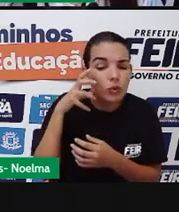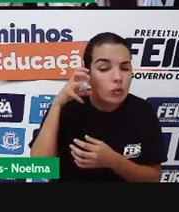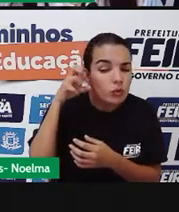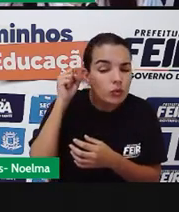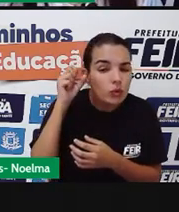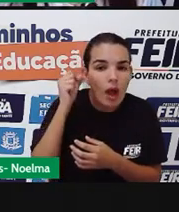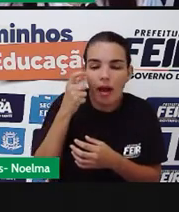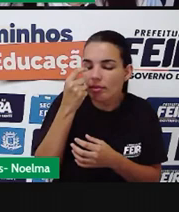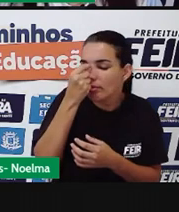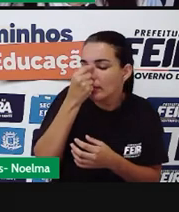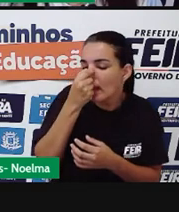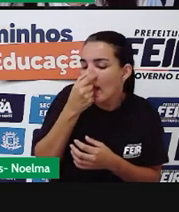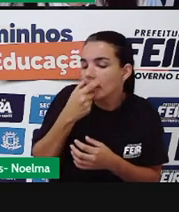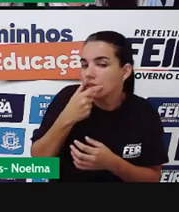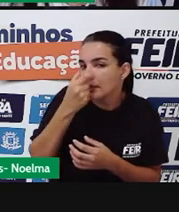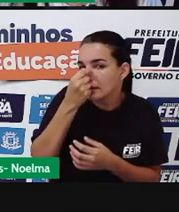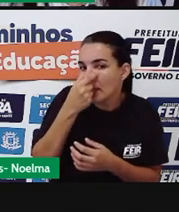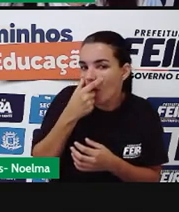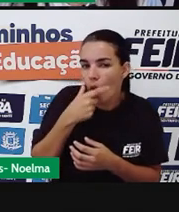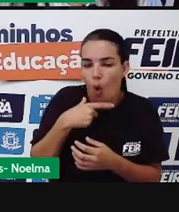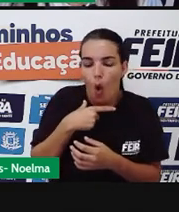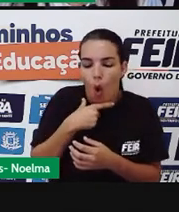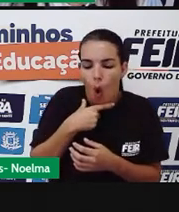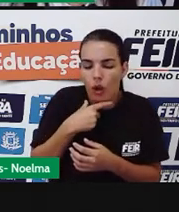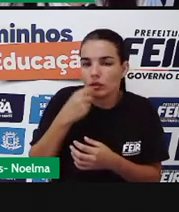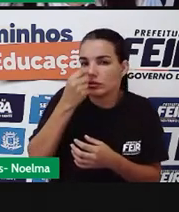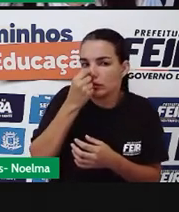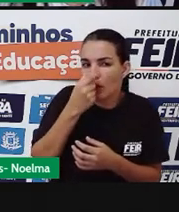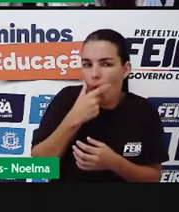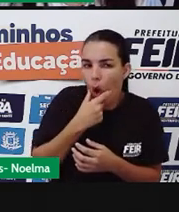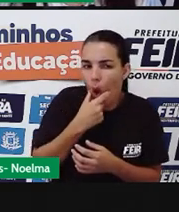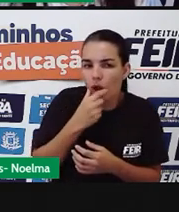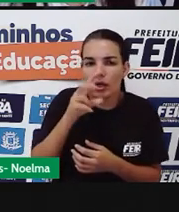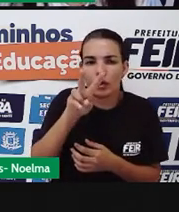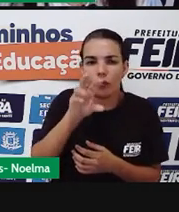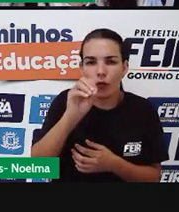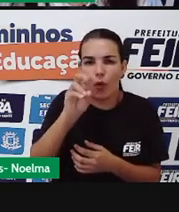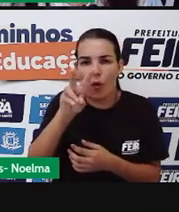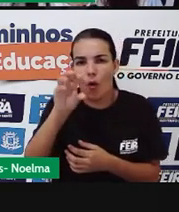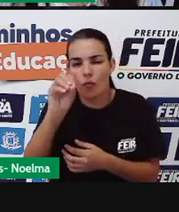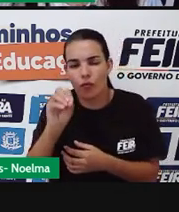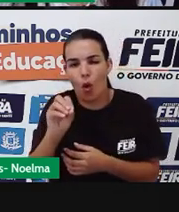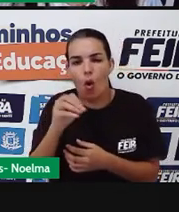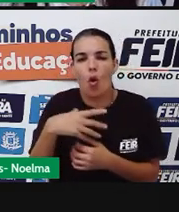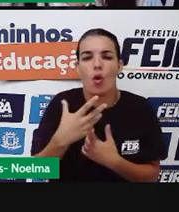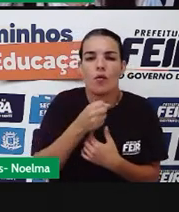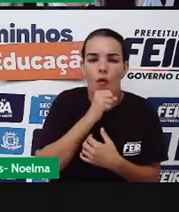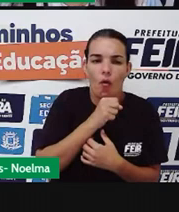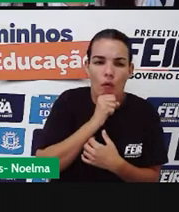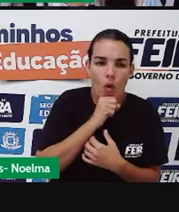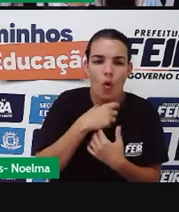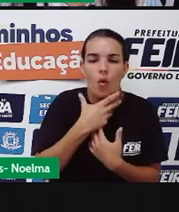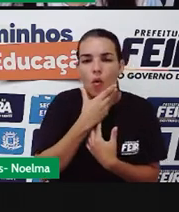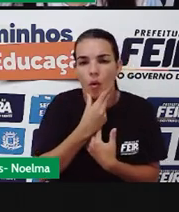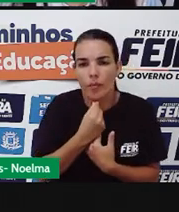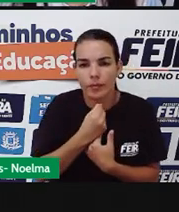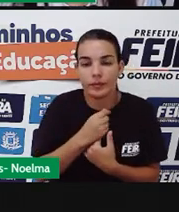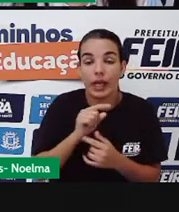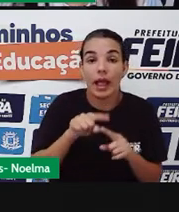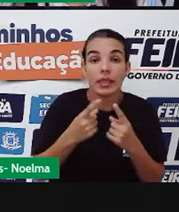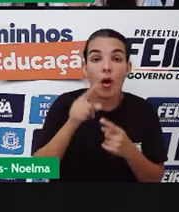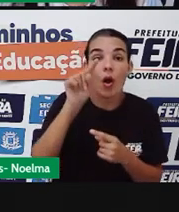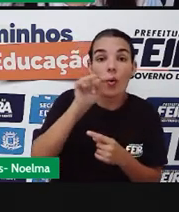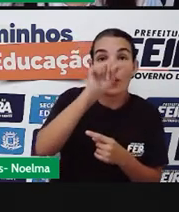é usado sempre nas vogais A e O, certo? Sempre no A ou em O. Não